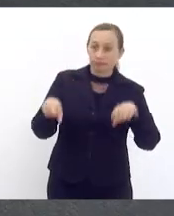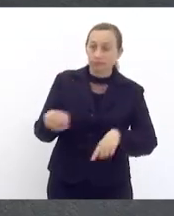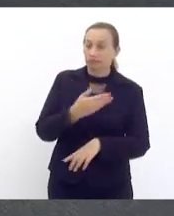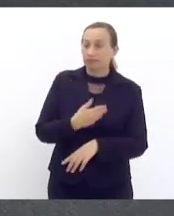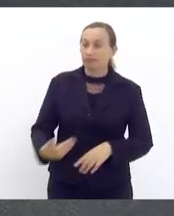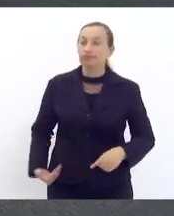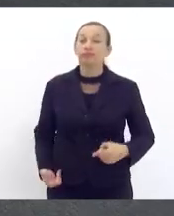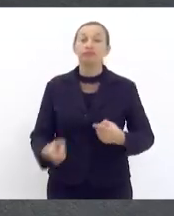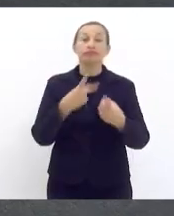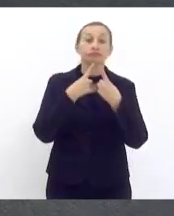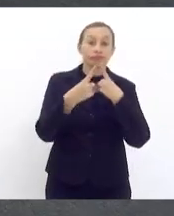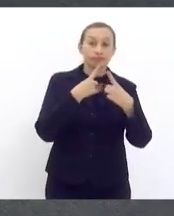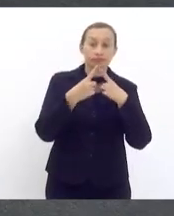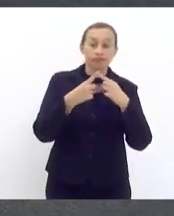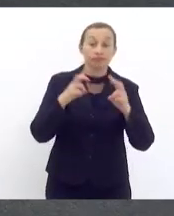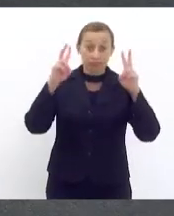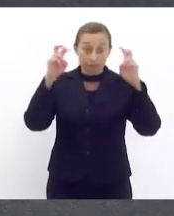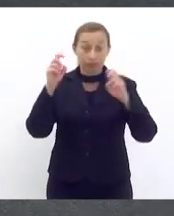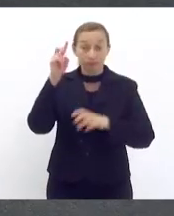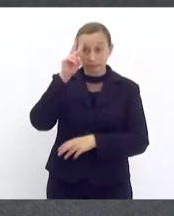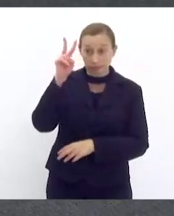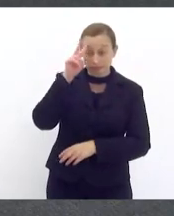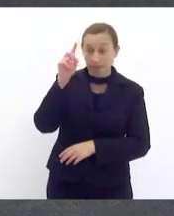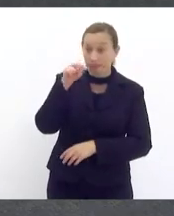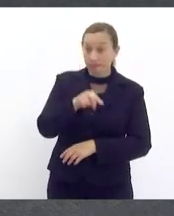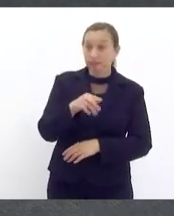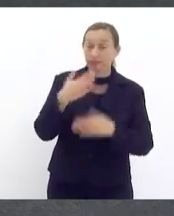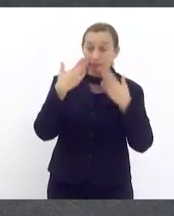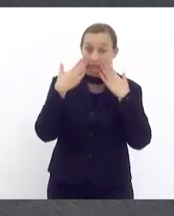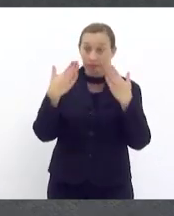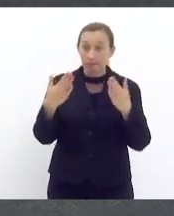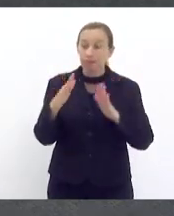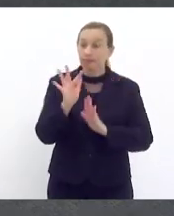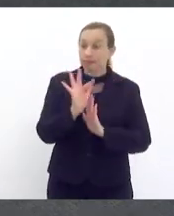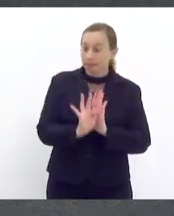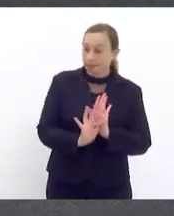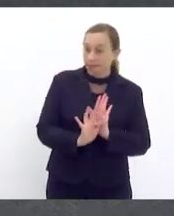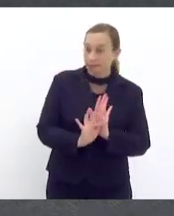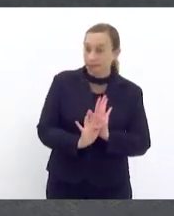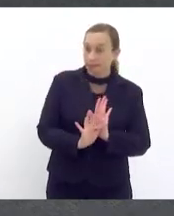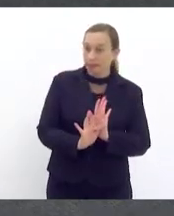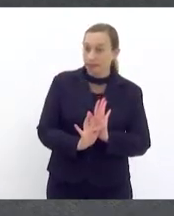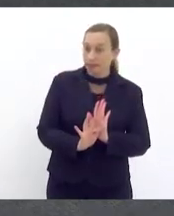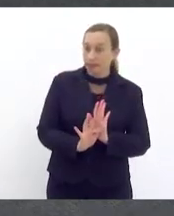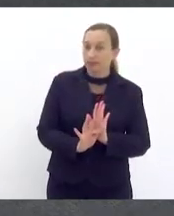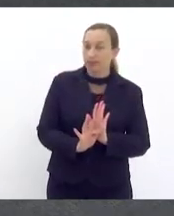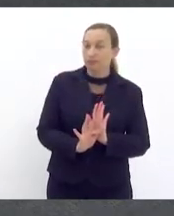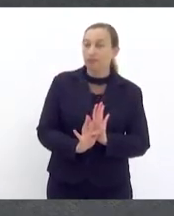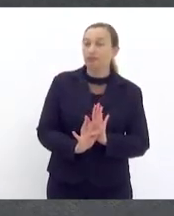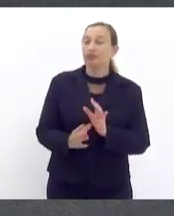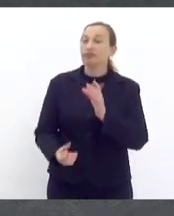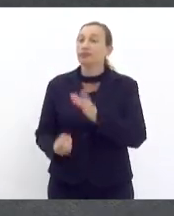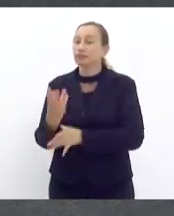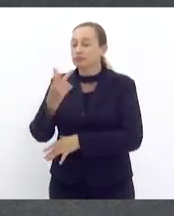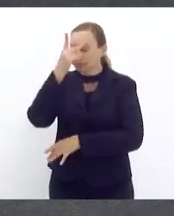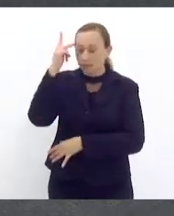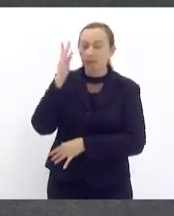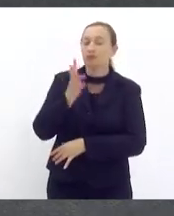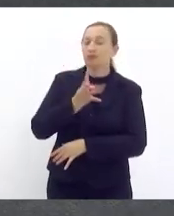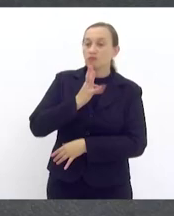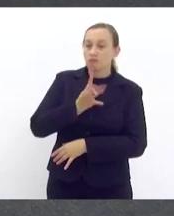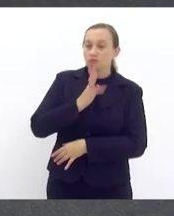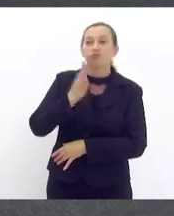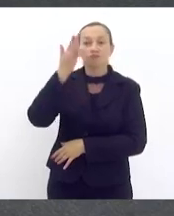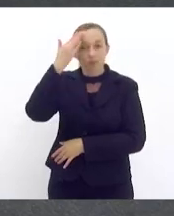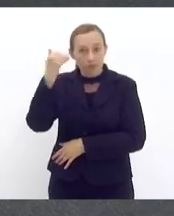discutir esse texto Lembrando aqui que apresentação desse texto foi feito por quem sabe e por quem tá à frente